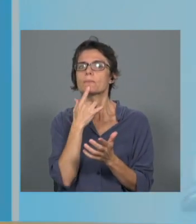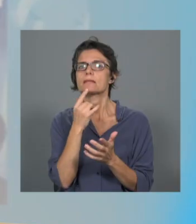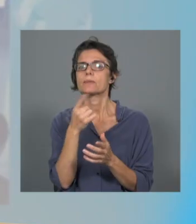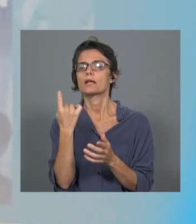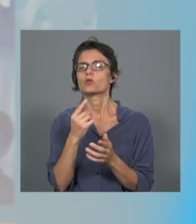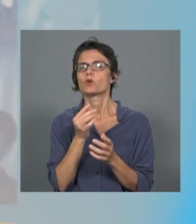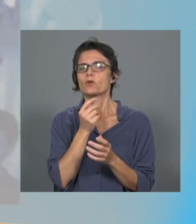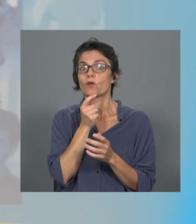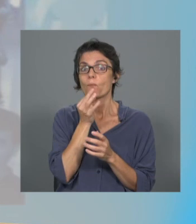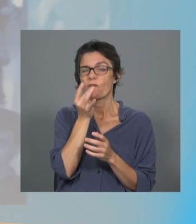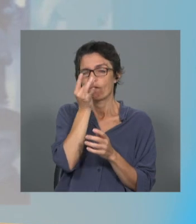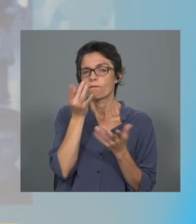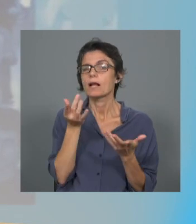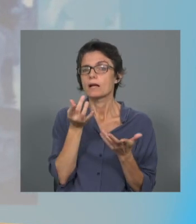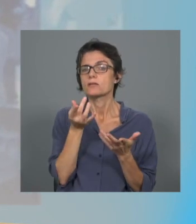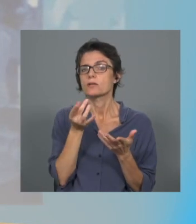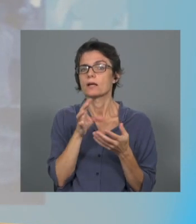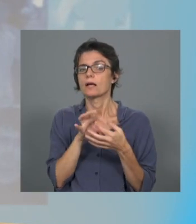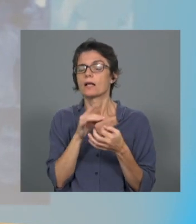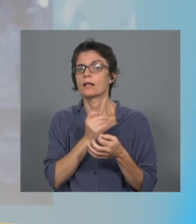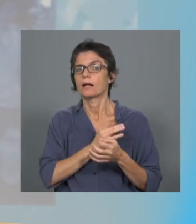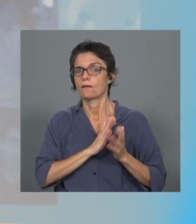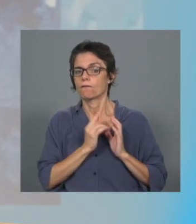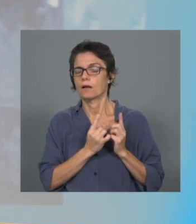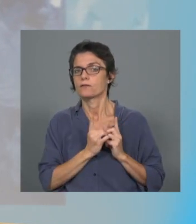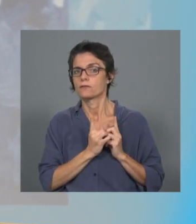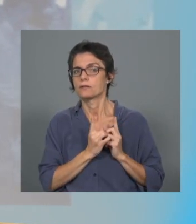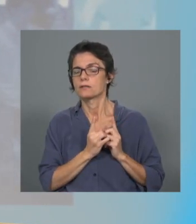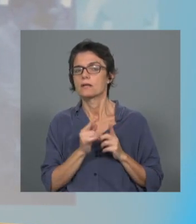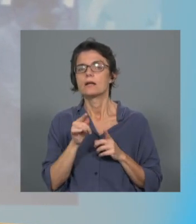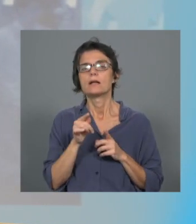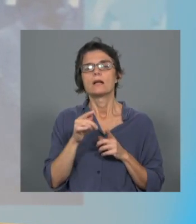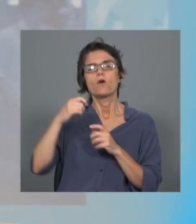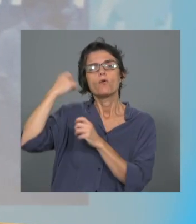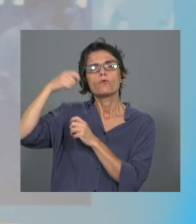É também um filme que nos contextualiza o fenómeno, como referia.